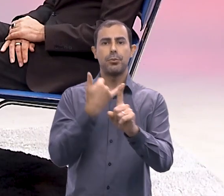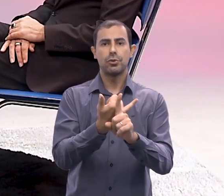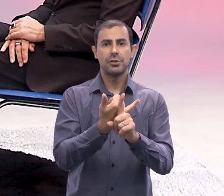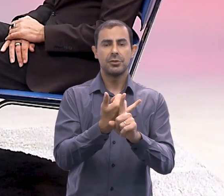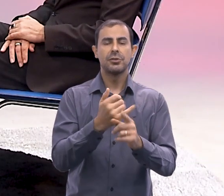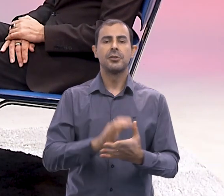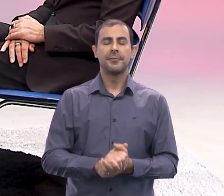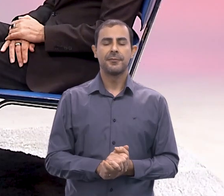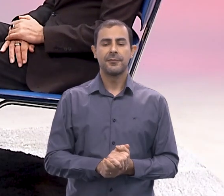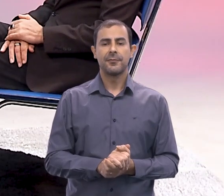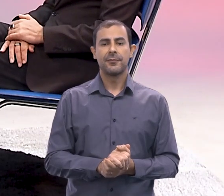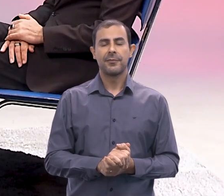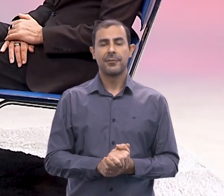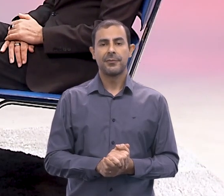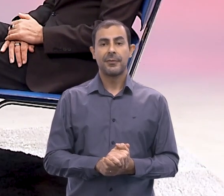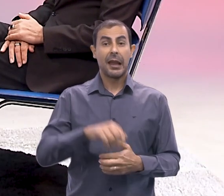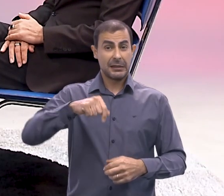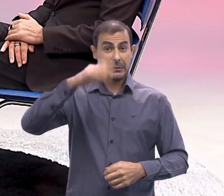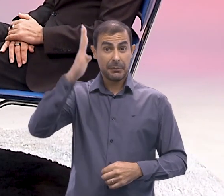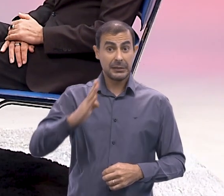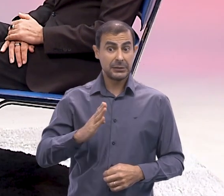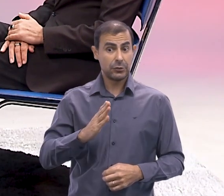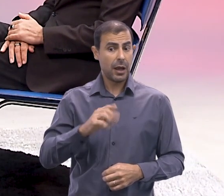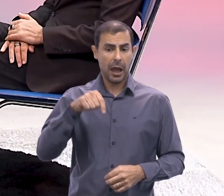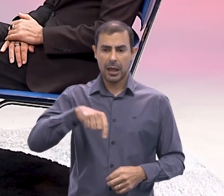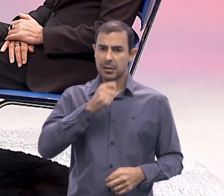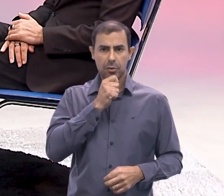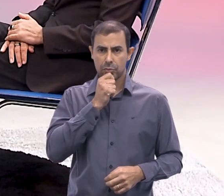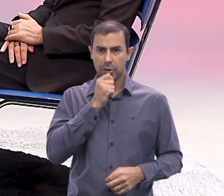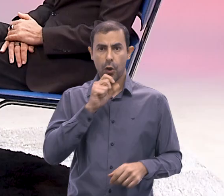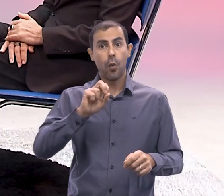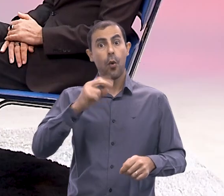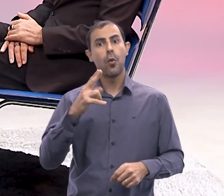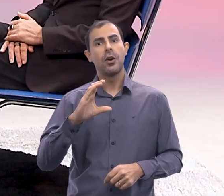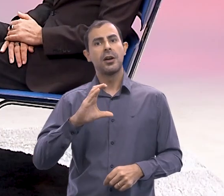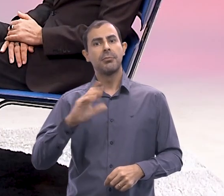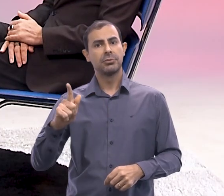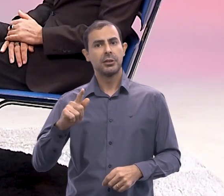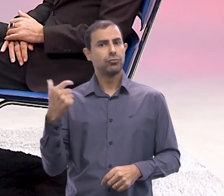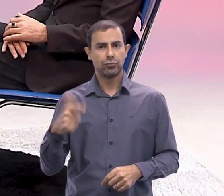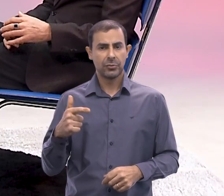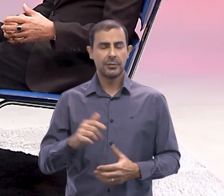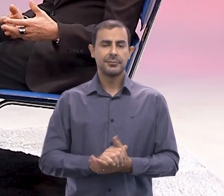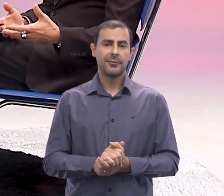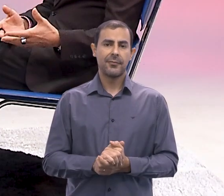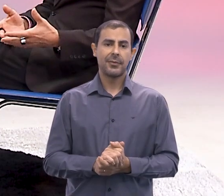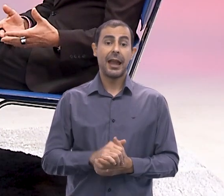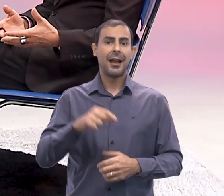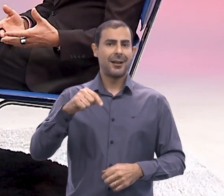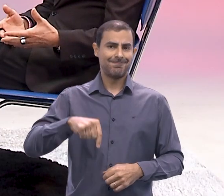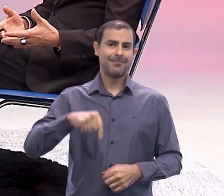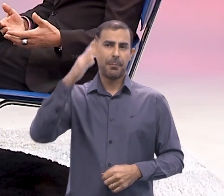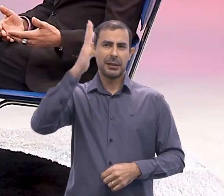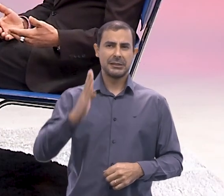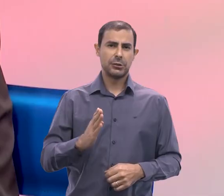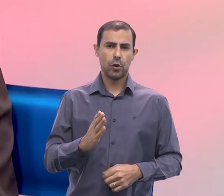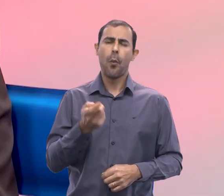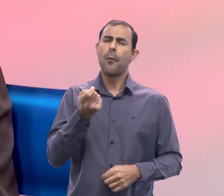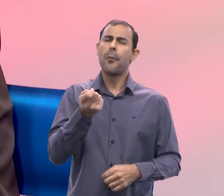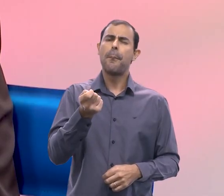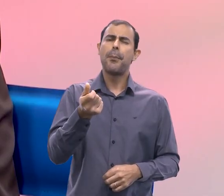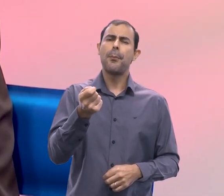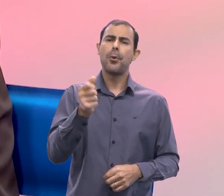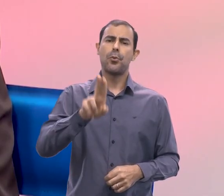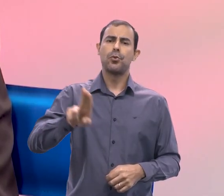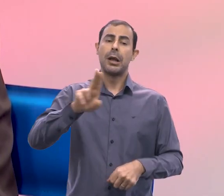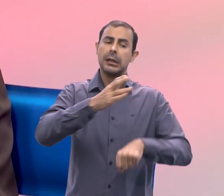não existe esse tipo de autópsia ou aqui em Campo Grande que nós não temos nesse sentido? No Brasil é pouco praticado, é um método